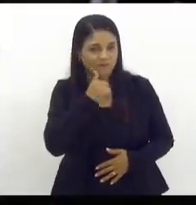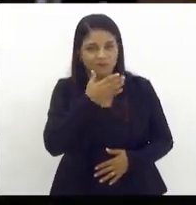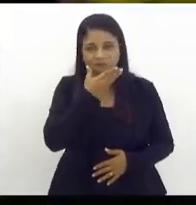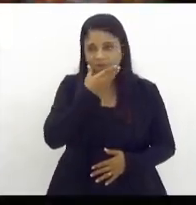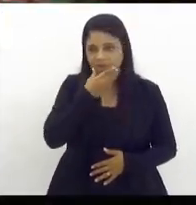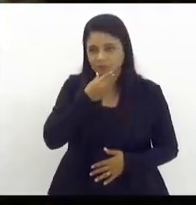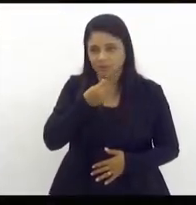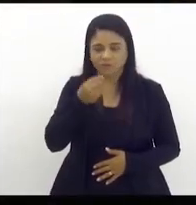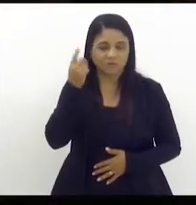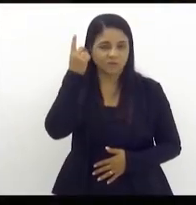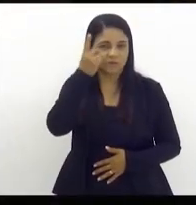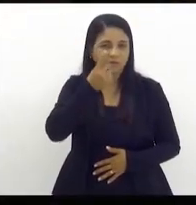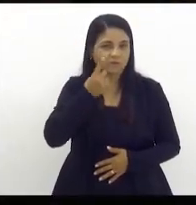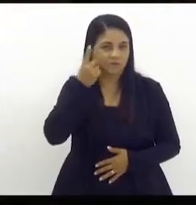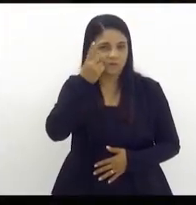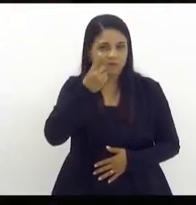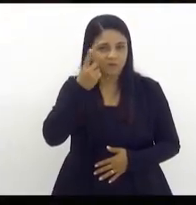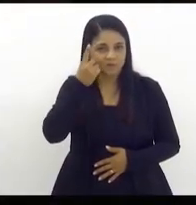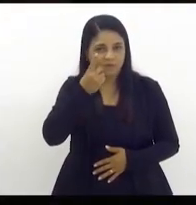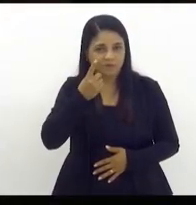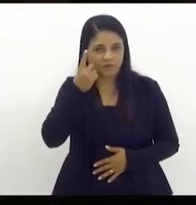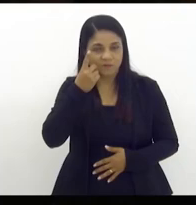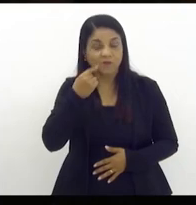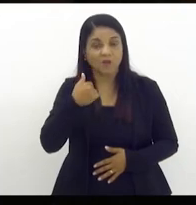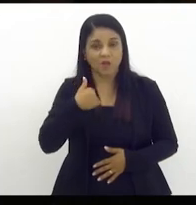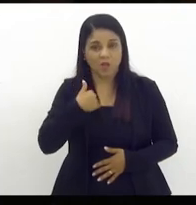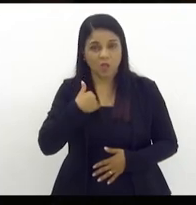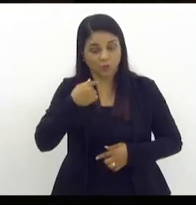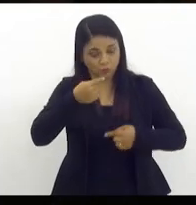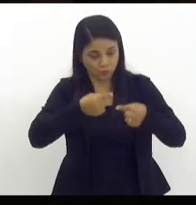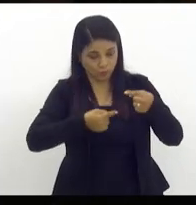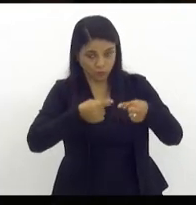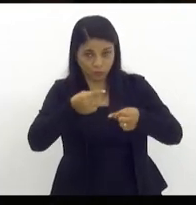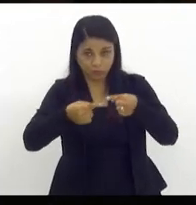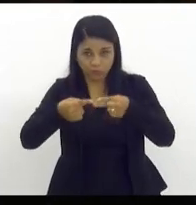deputados, vou discutir